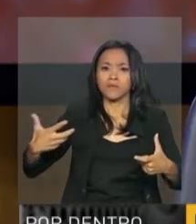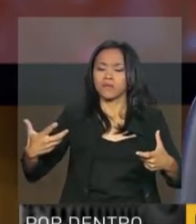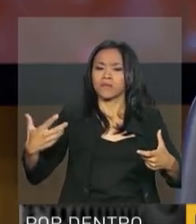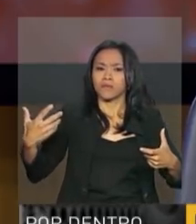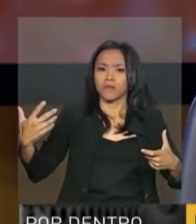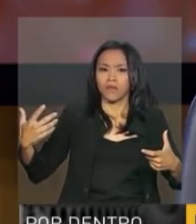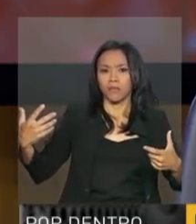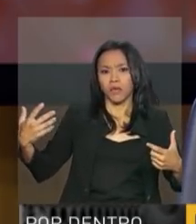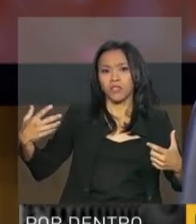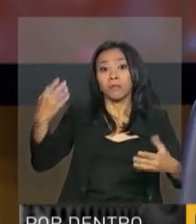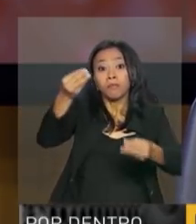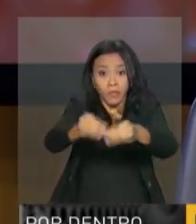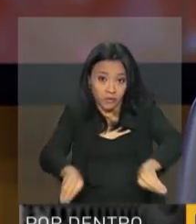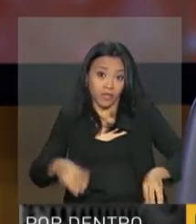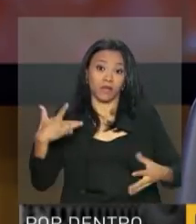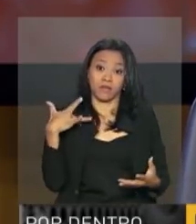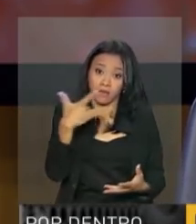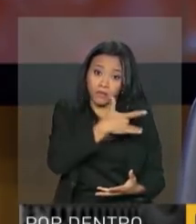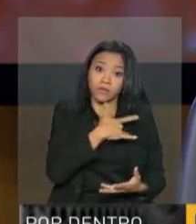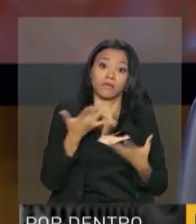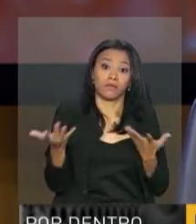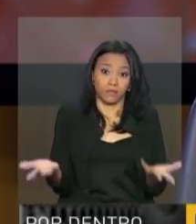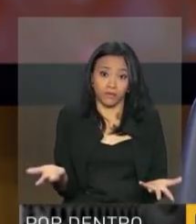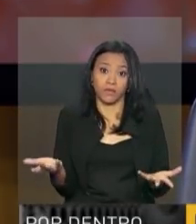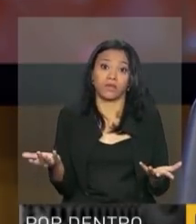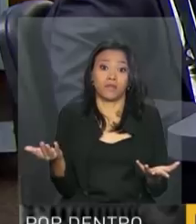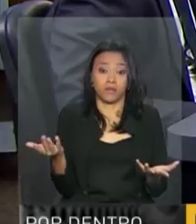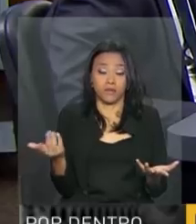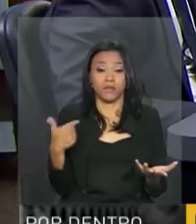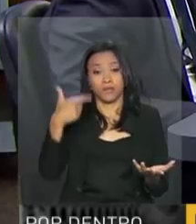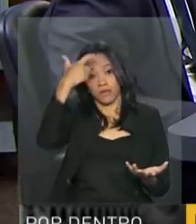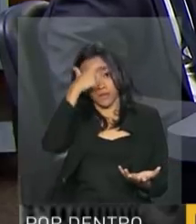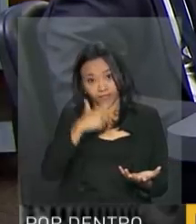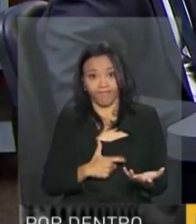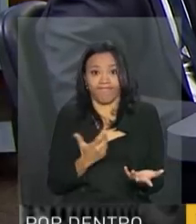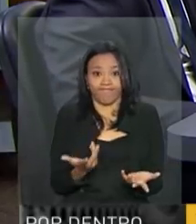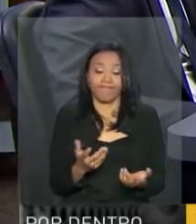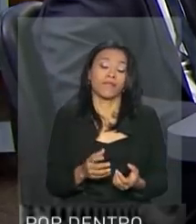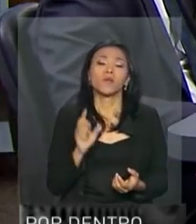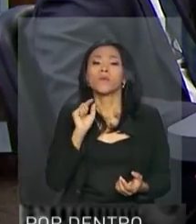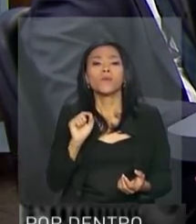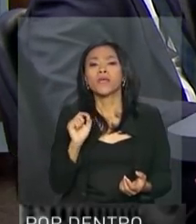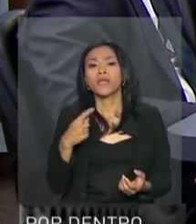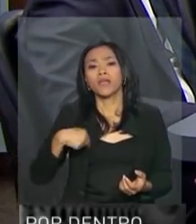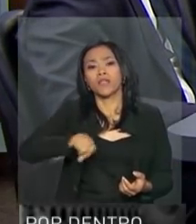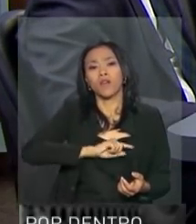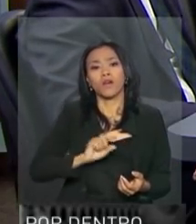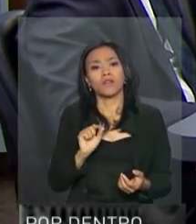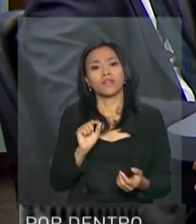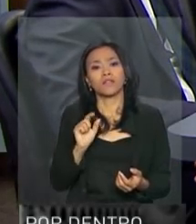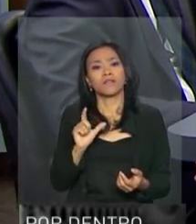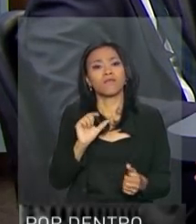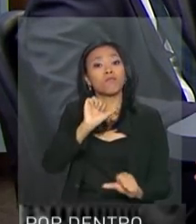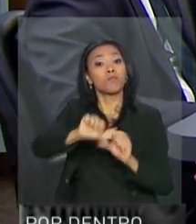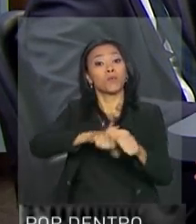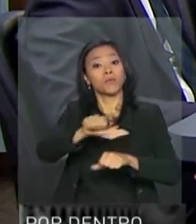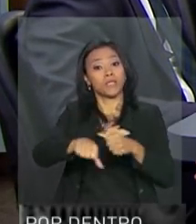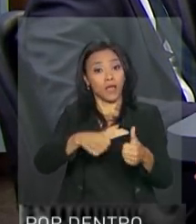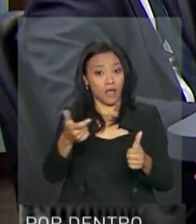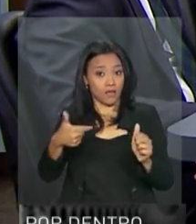alguma agente nocivo ou algo que faça mal à sua saúde. O que a gente faz? O que a gente tenta mudar